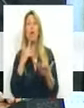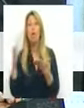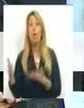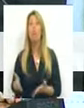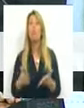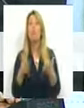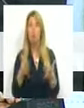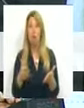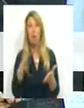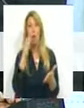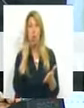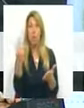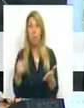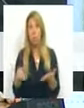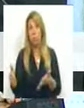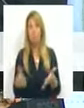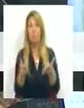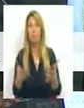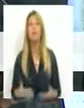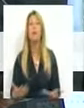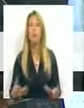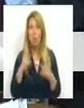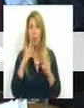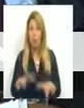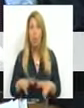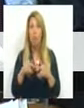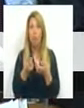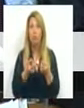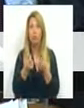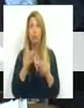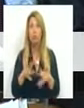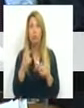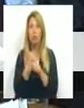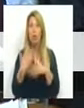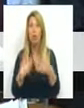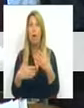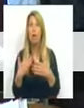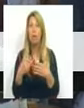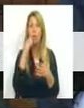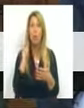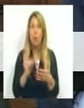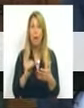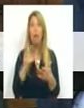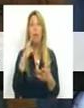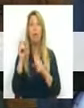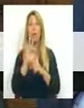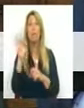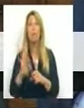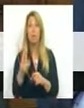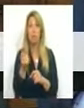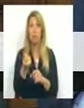que o banco estava a tomar. No fundo, houve uma evolução muito progressiva ao nível operacional do banco e ao nível dos seus indicadores, quer de capital, de